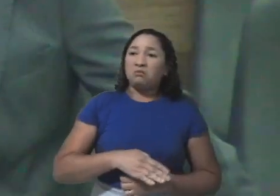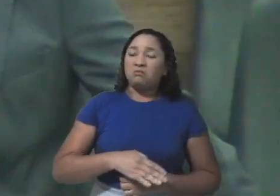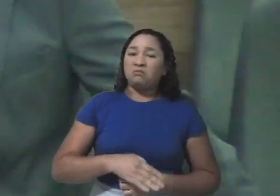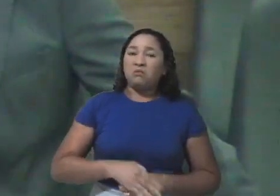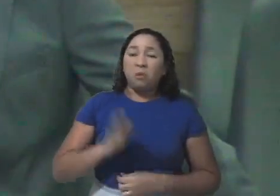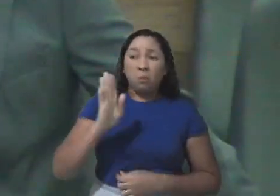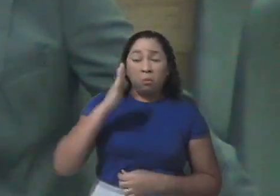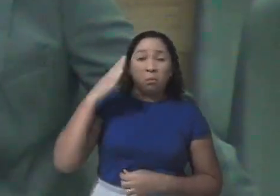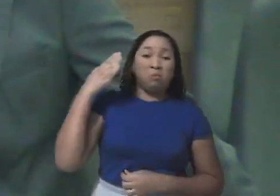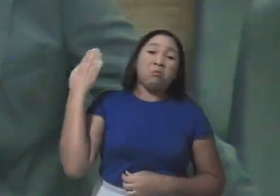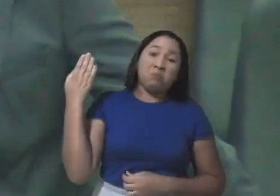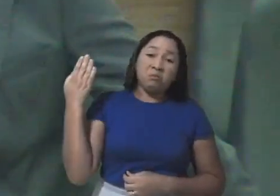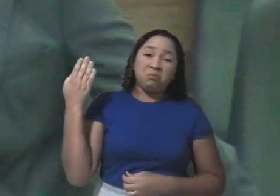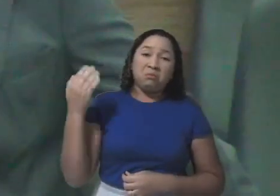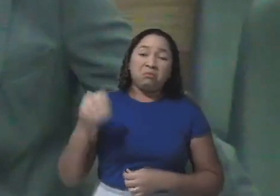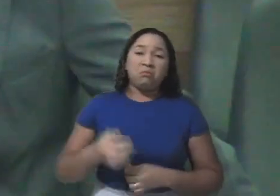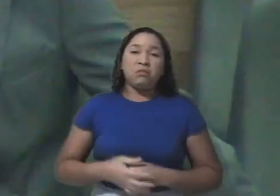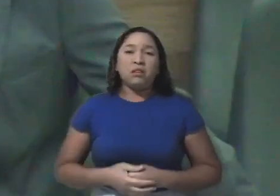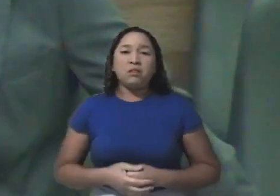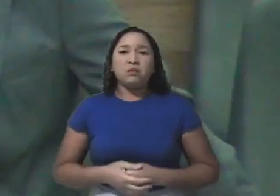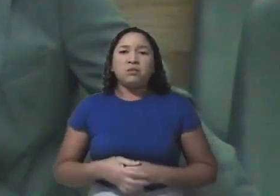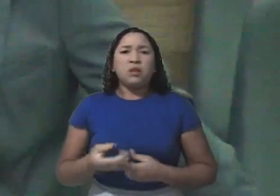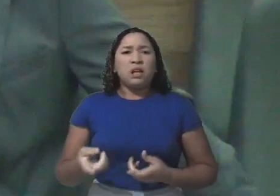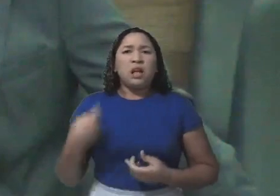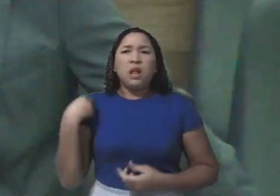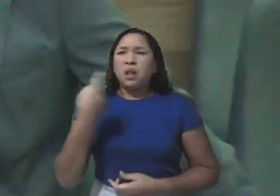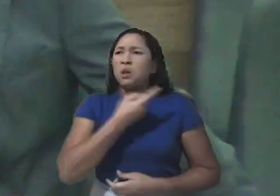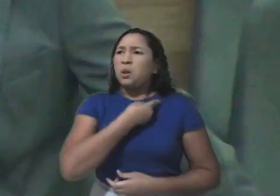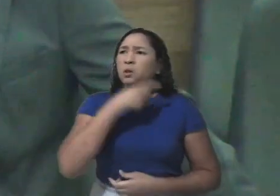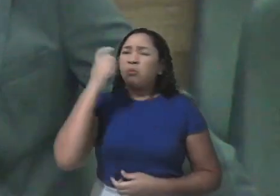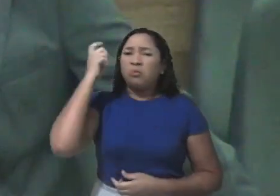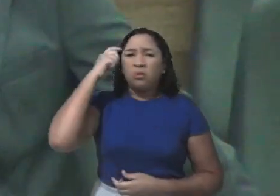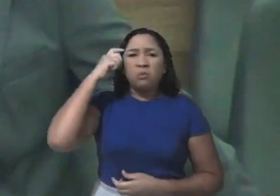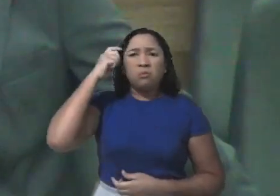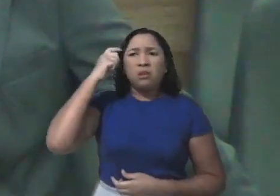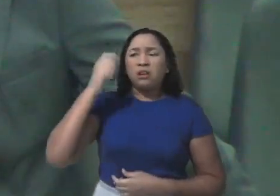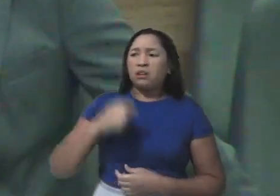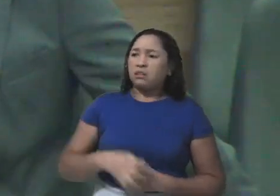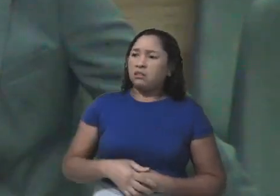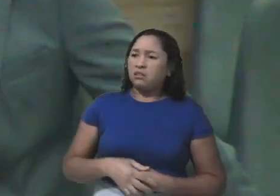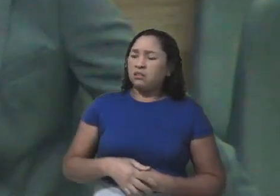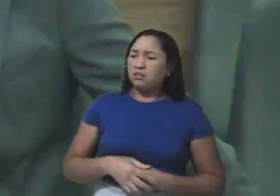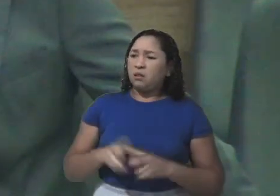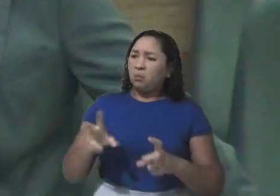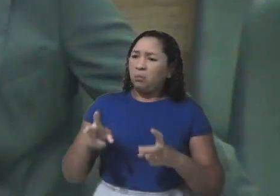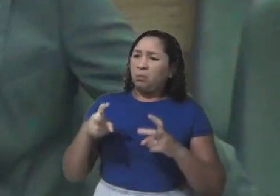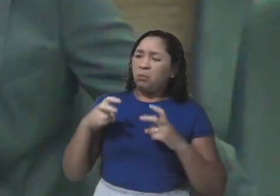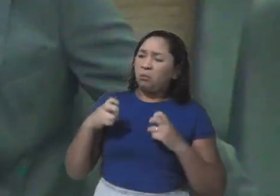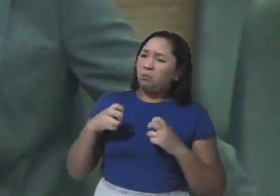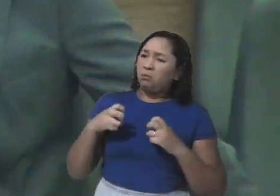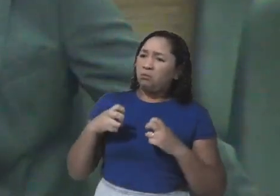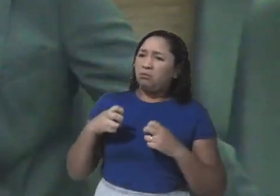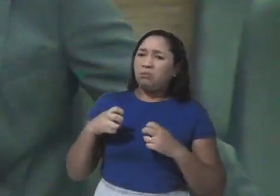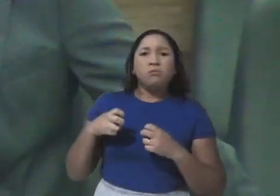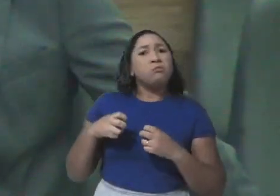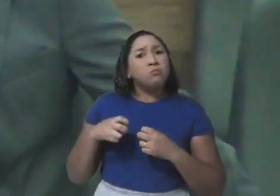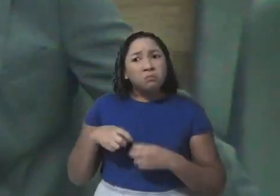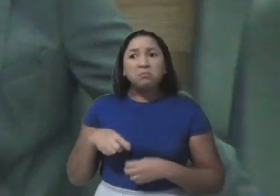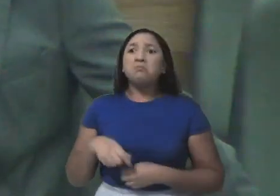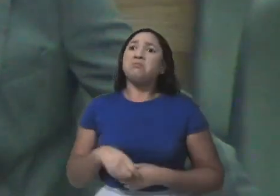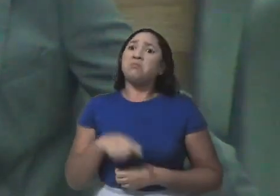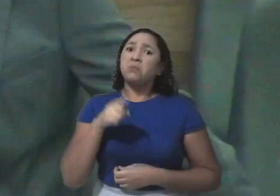acabamos achando que o que eles estão falando é verdade. Que o que eles estão falando